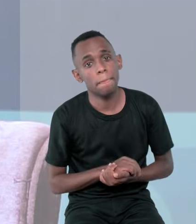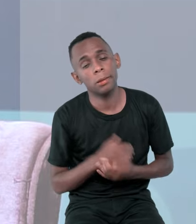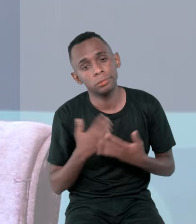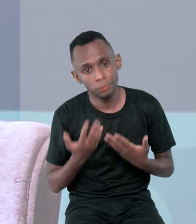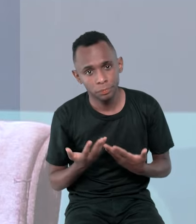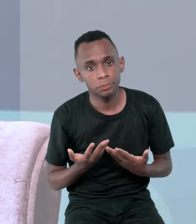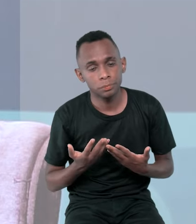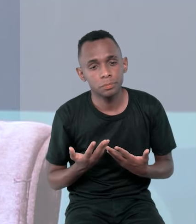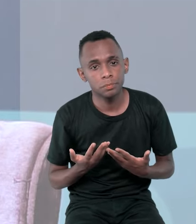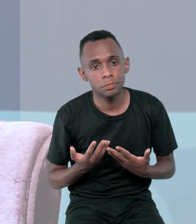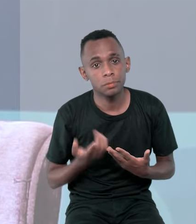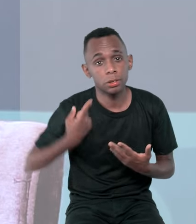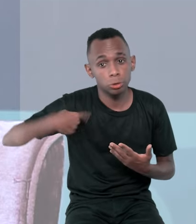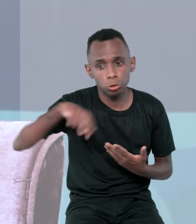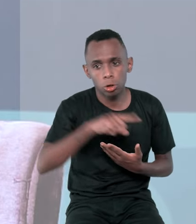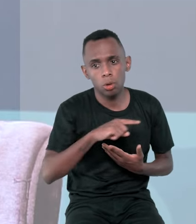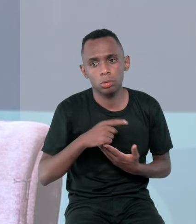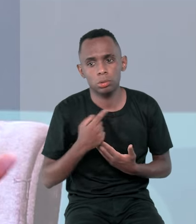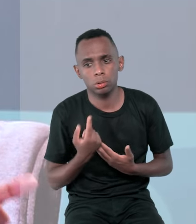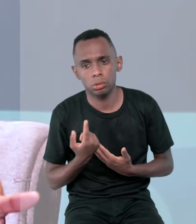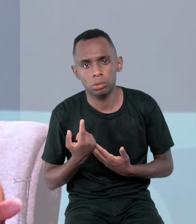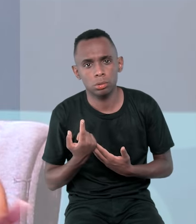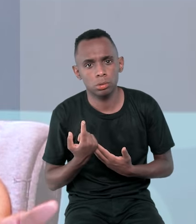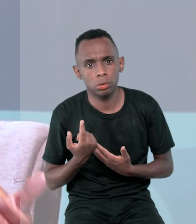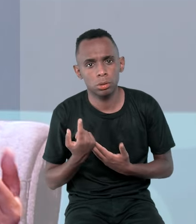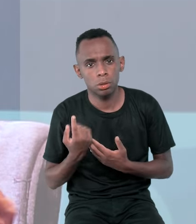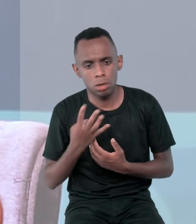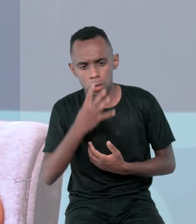sobretudo quando nós somos acusados de ser negros.